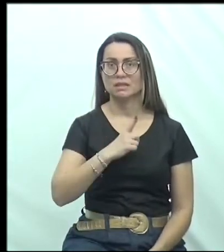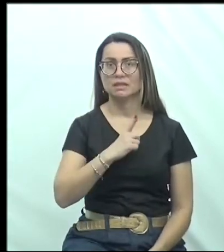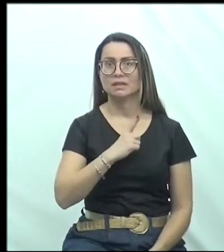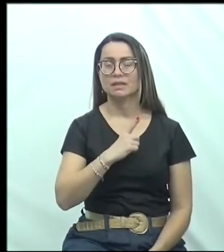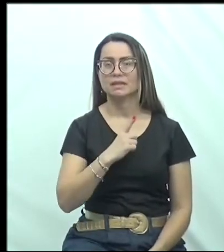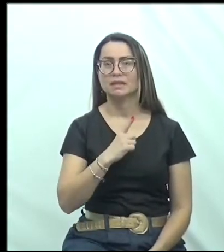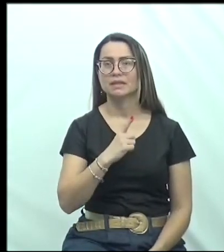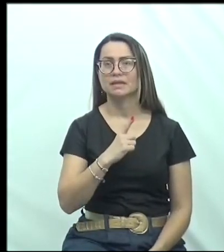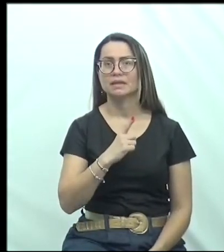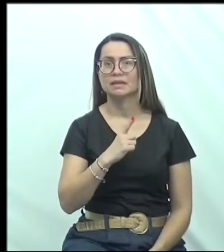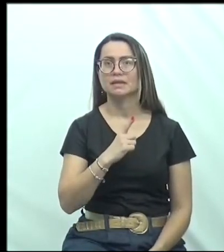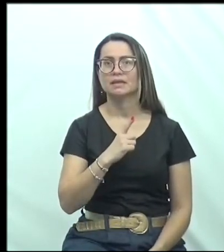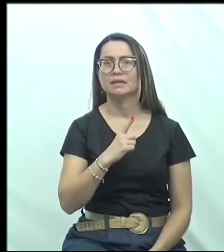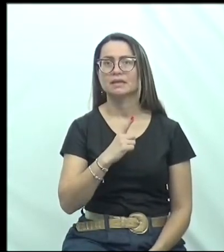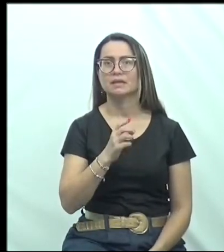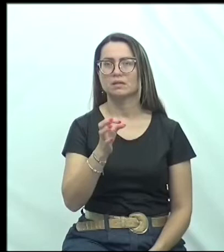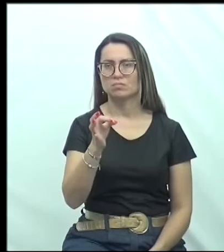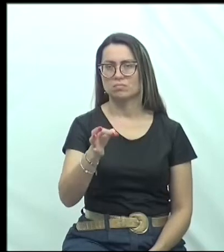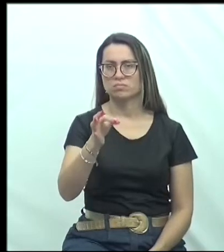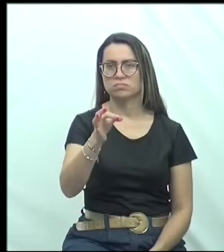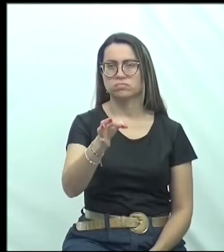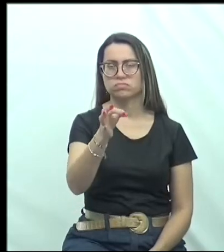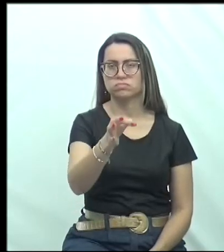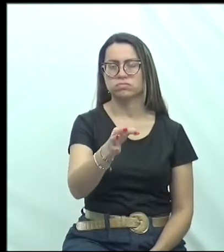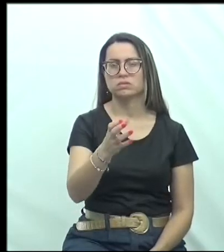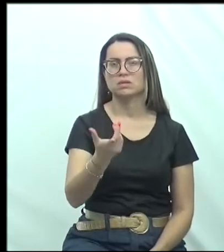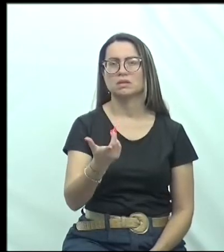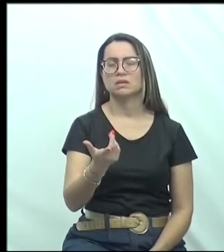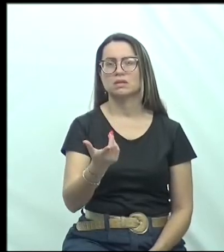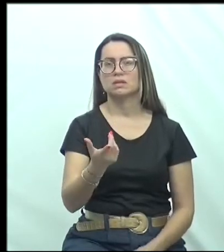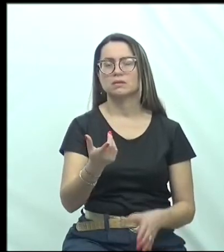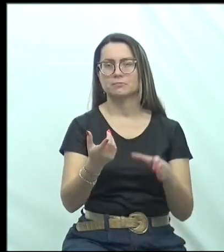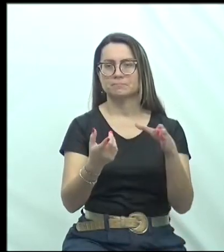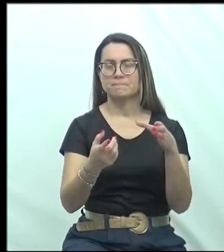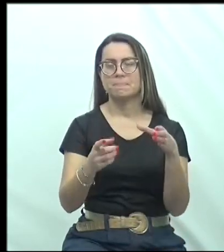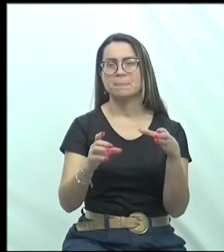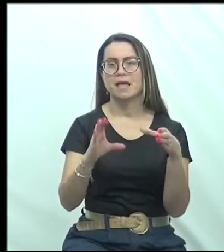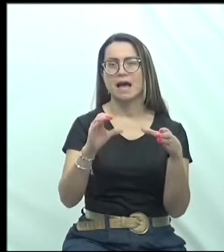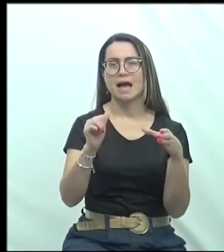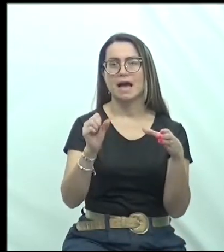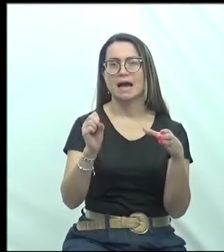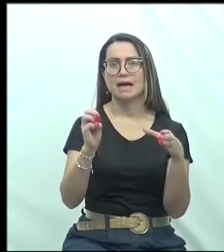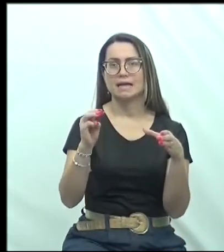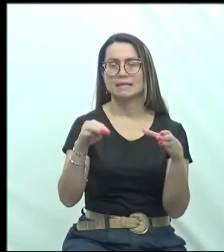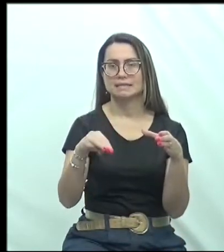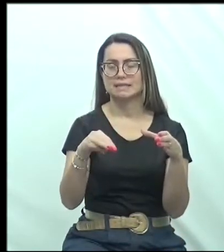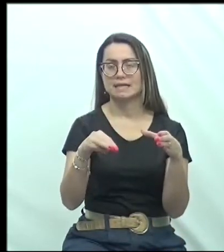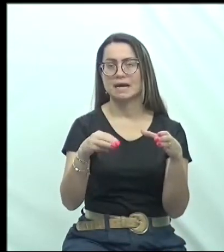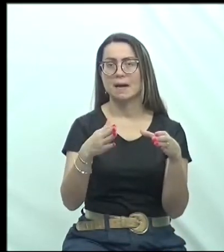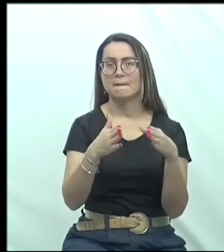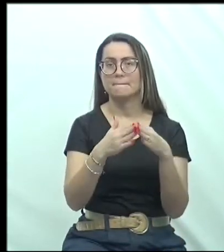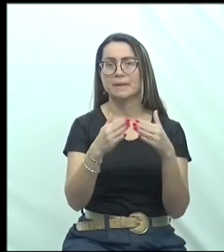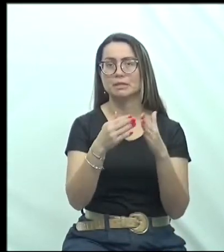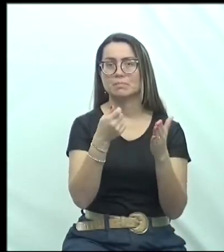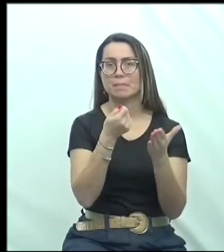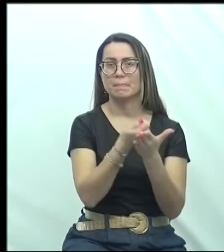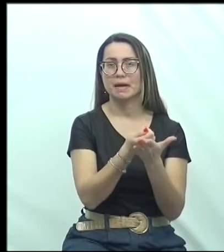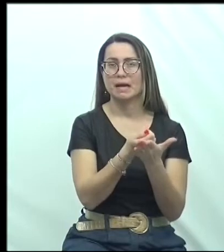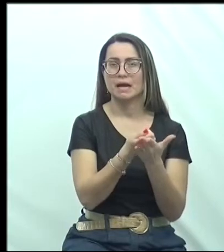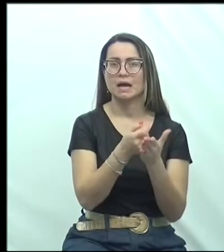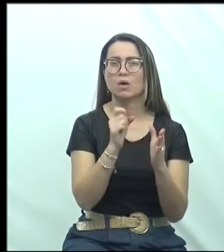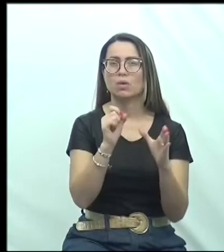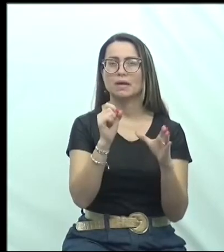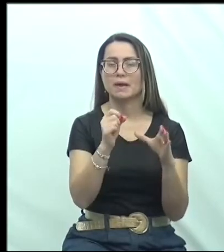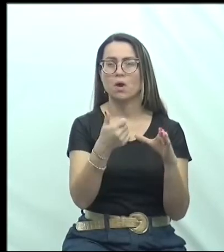E depois os roletes em preto, tá? A Casan, ela cobra do consumidor a partir do rolete preto, tá? O primeiro rolete